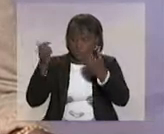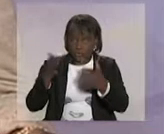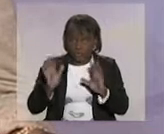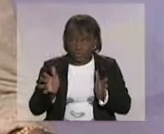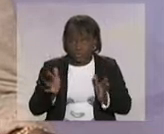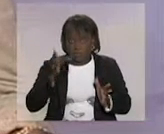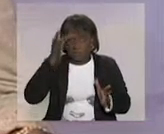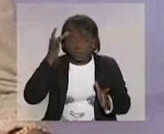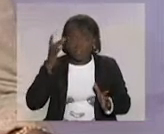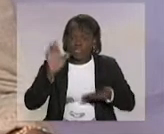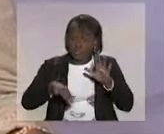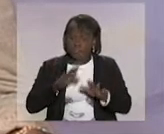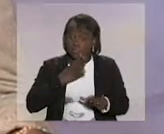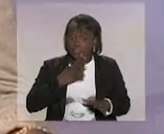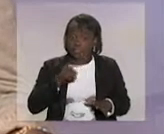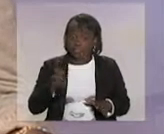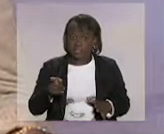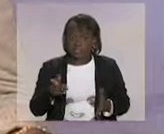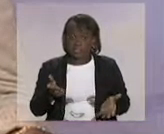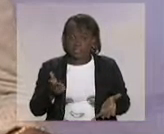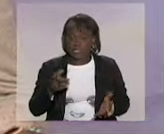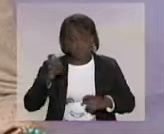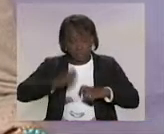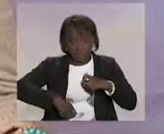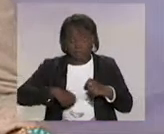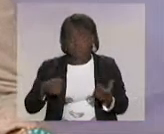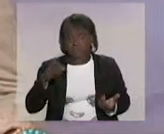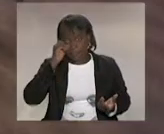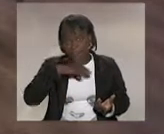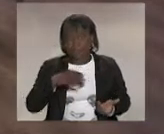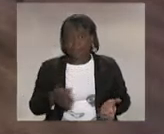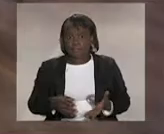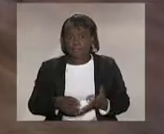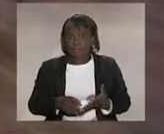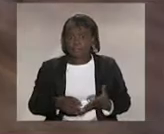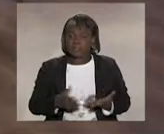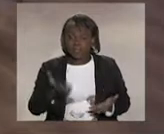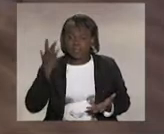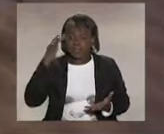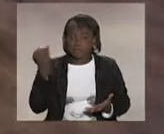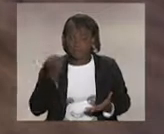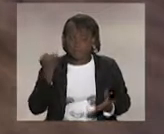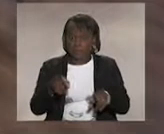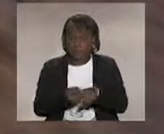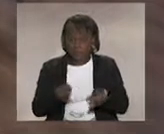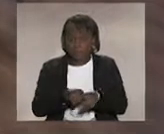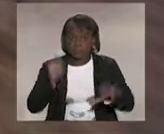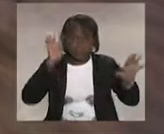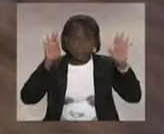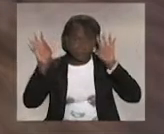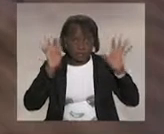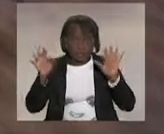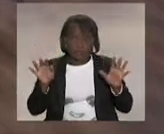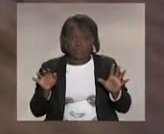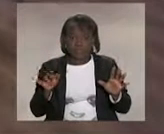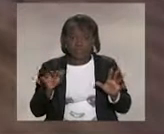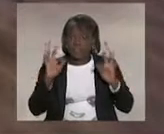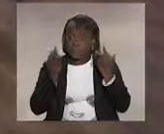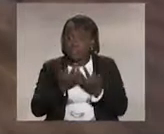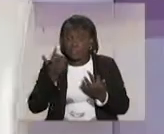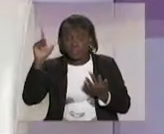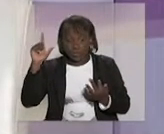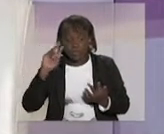pessoas conhecidas que praticam essas violências. Não é? Eu acho importante também a gente pensar aí no papel dos outros familiares